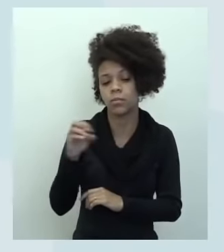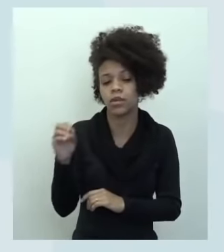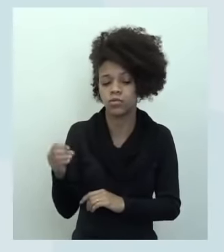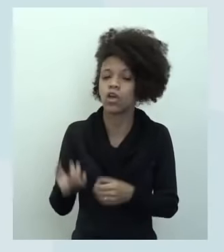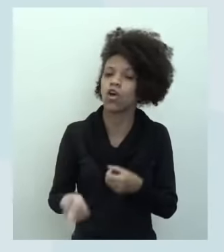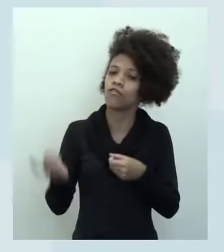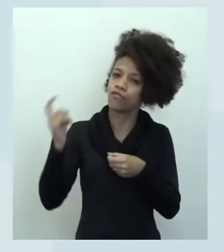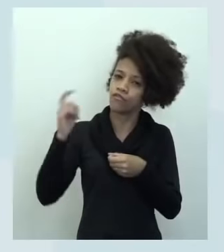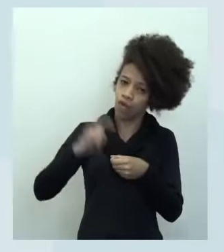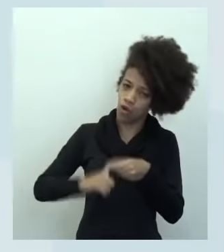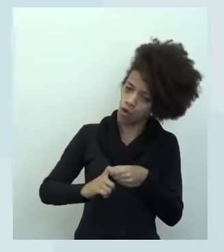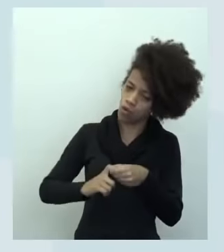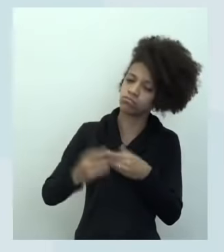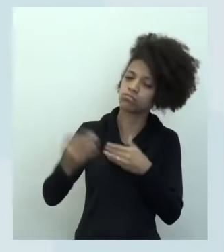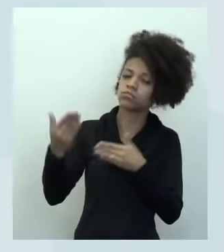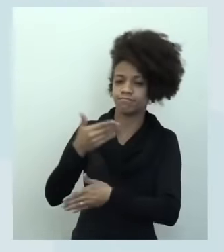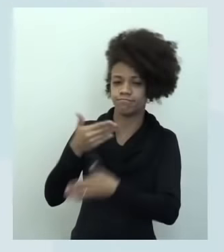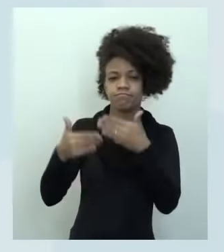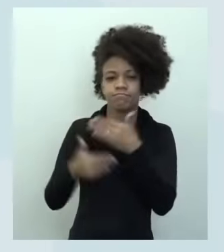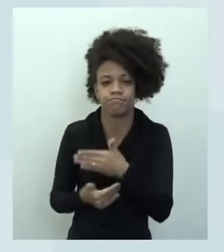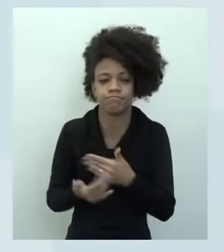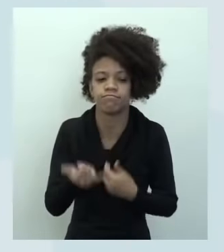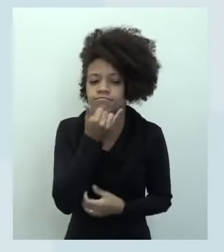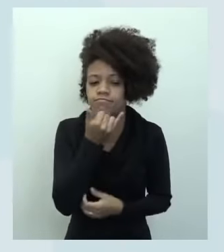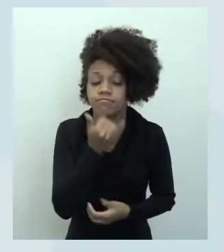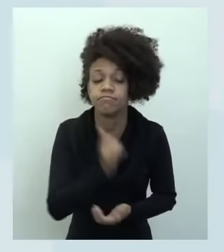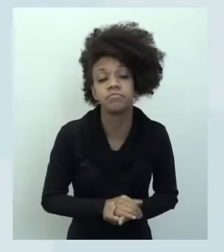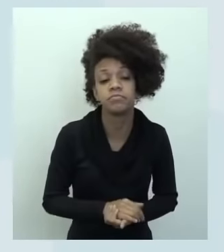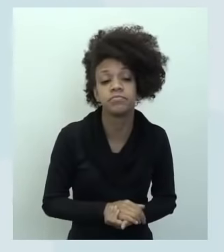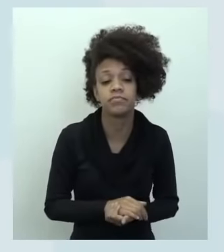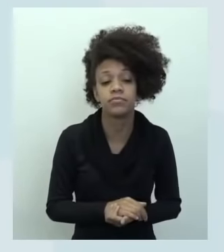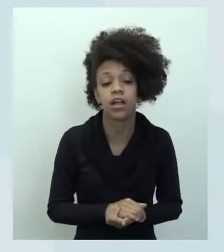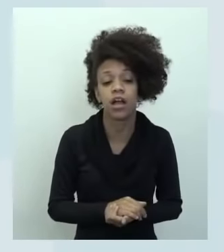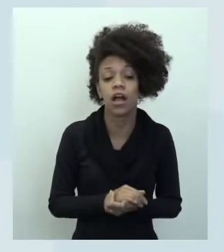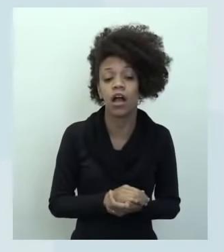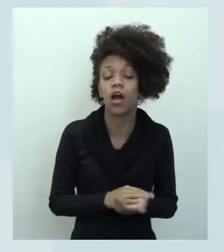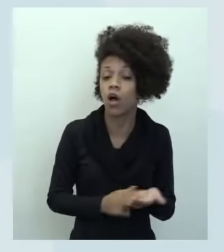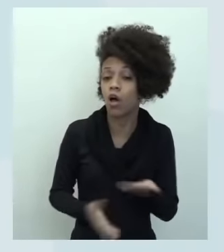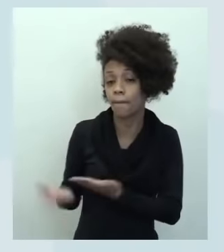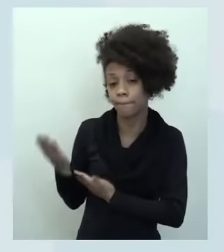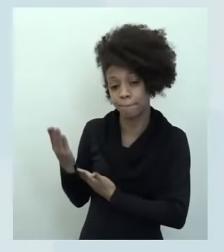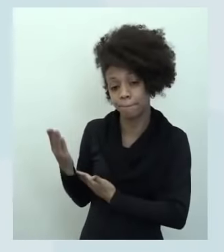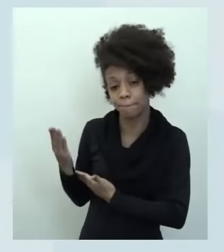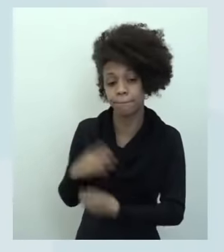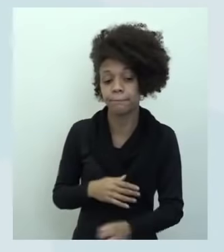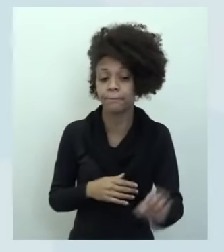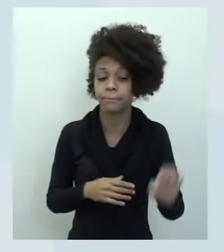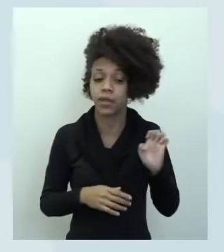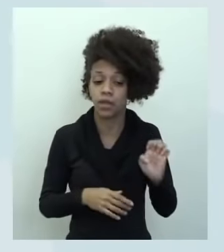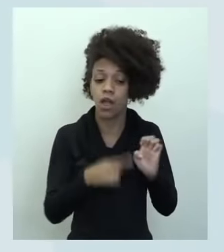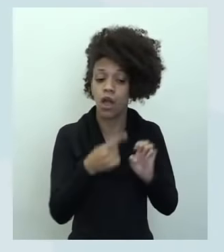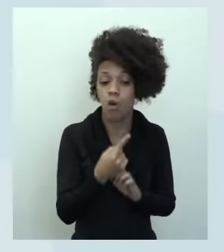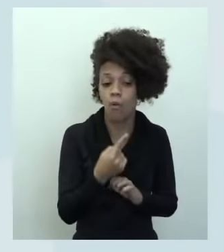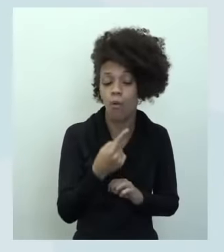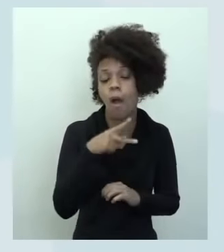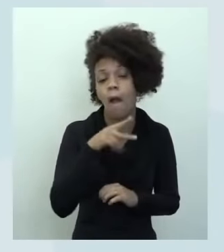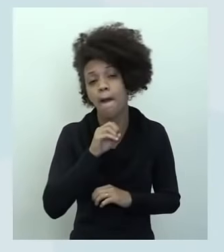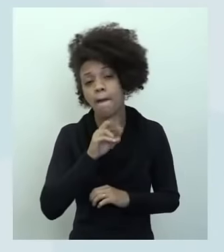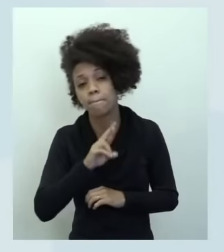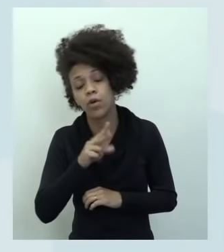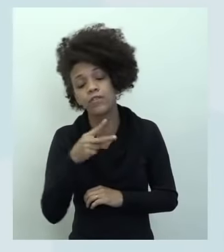retornar para o slide anterior, desculpa, do exercício, olha lá, a alternativa E, 1